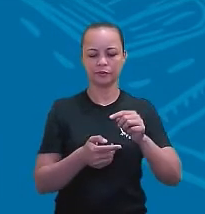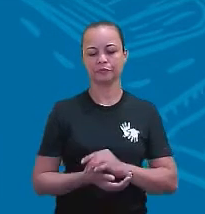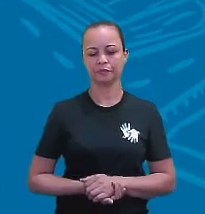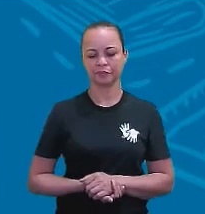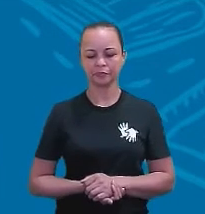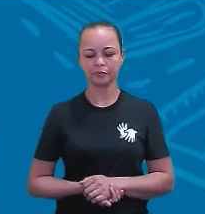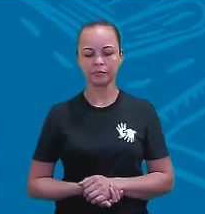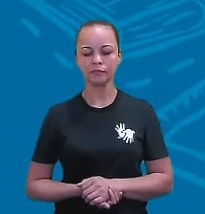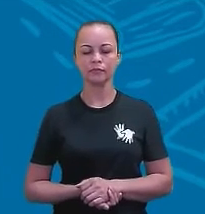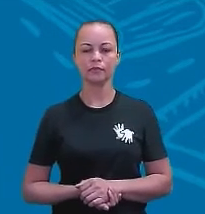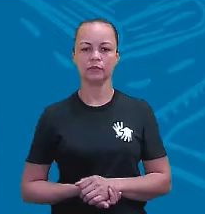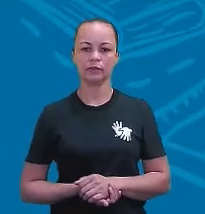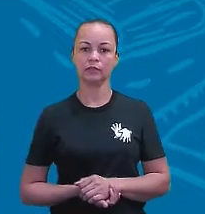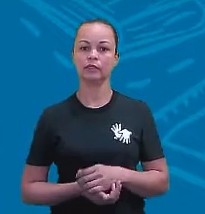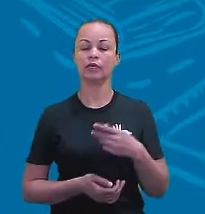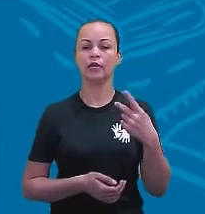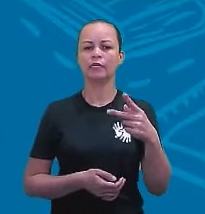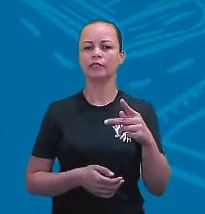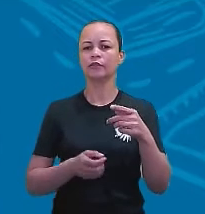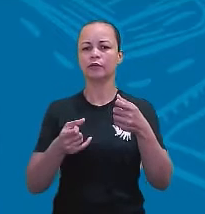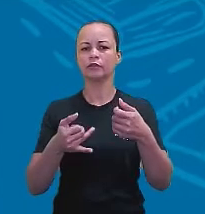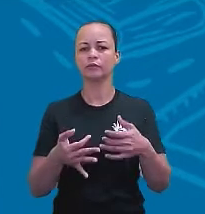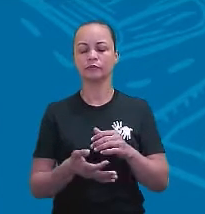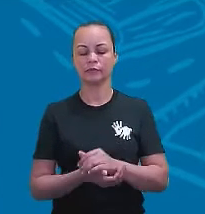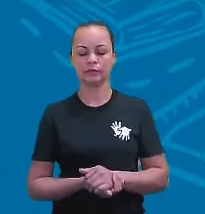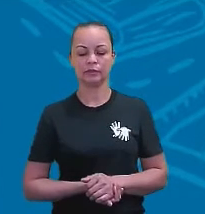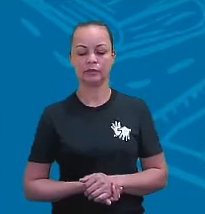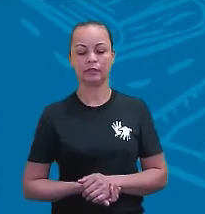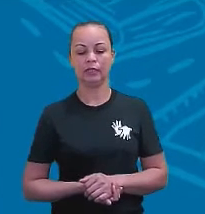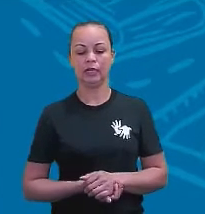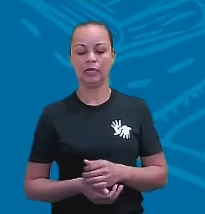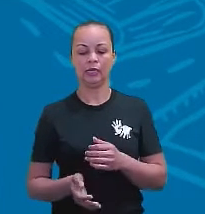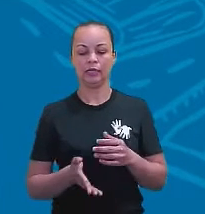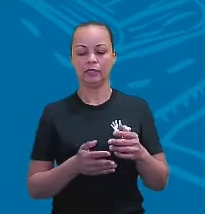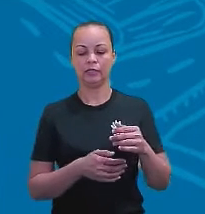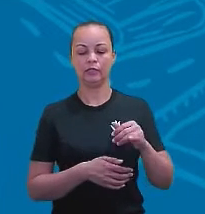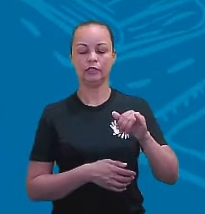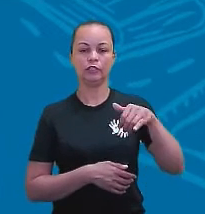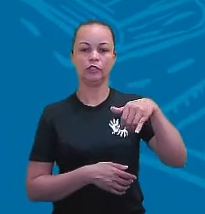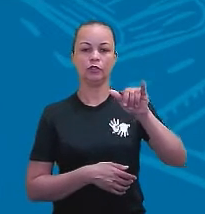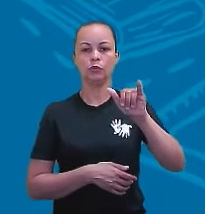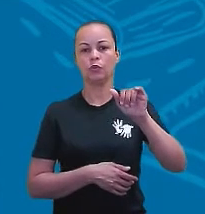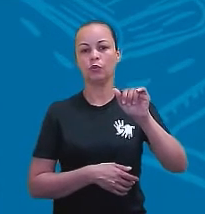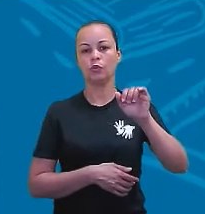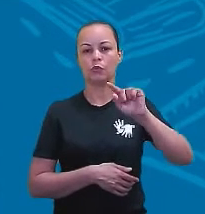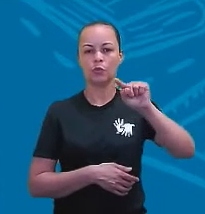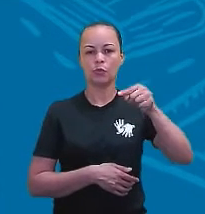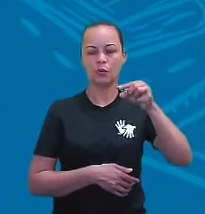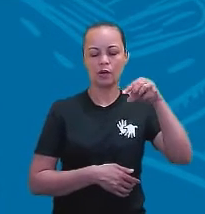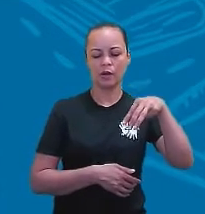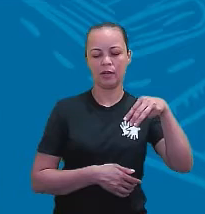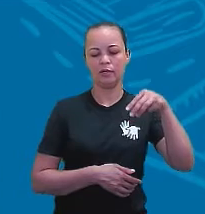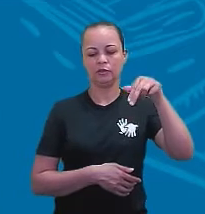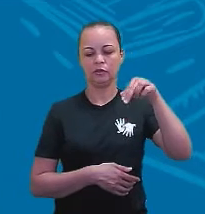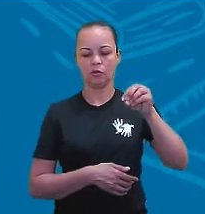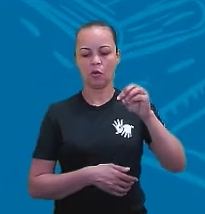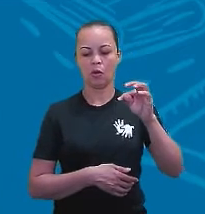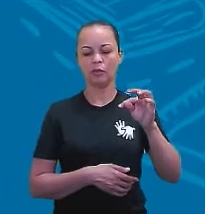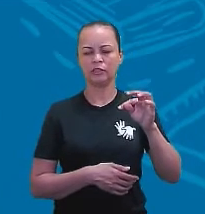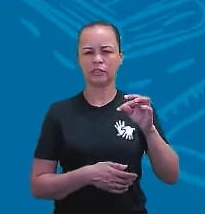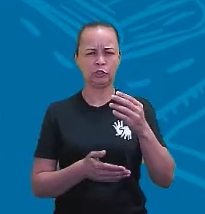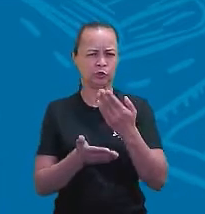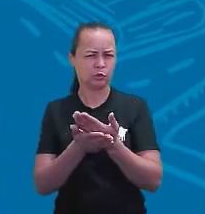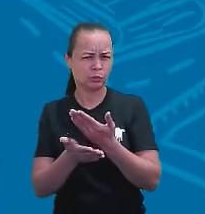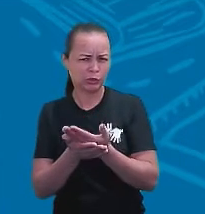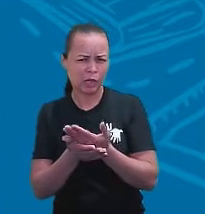a student. Então, ele diz, you are not a student. Está dizendo que não é um estudante. E do